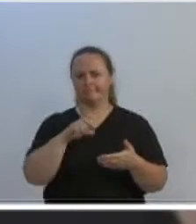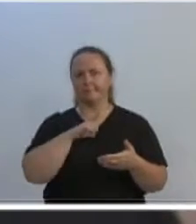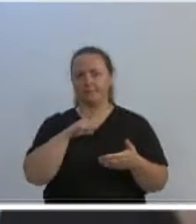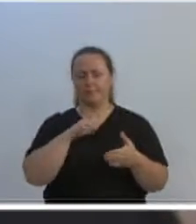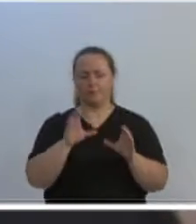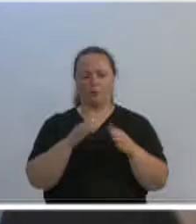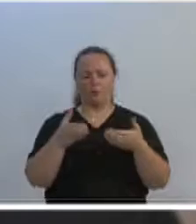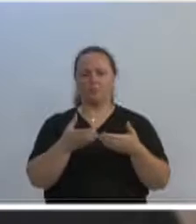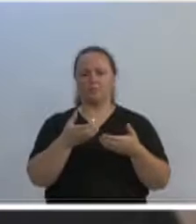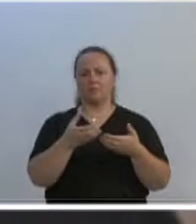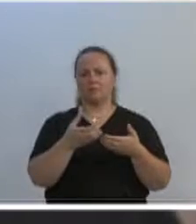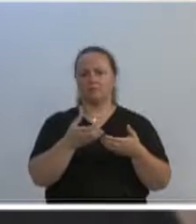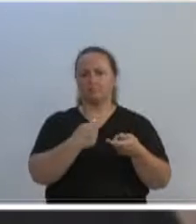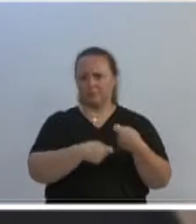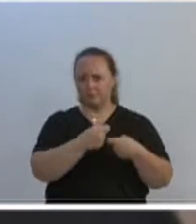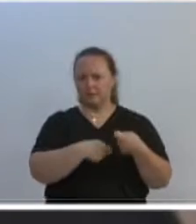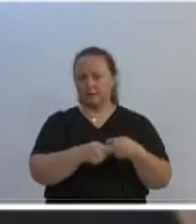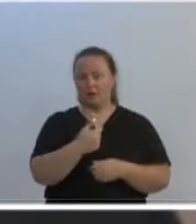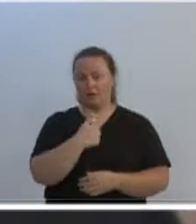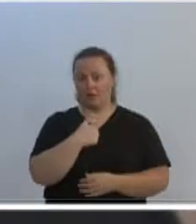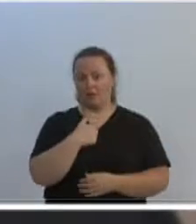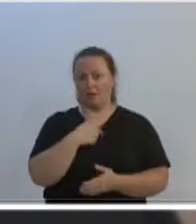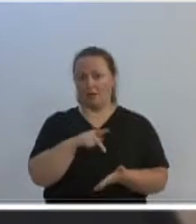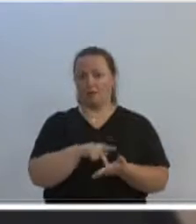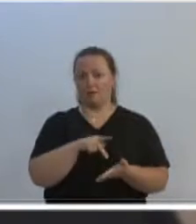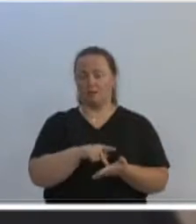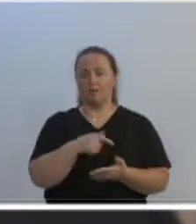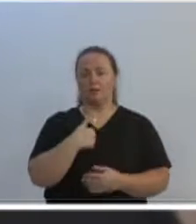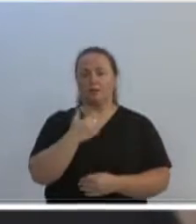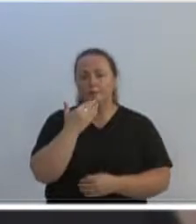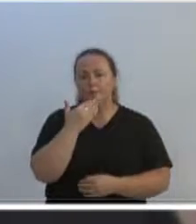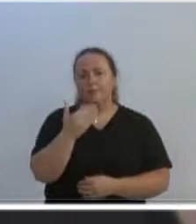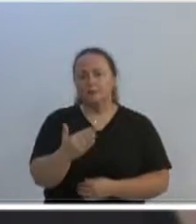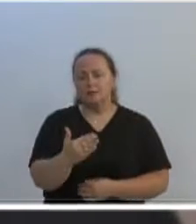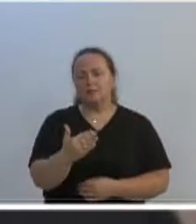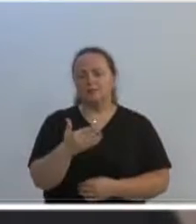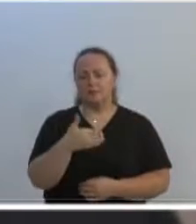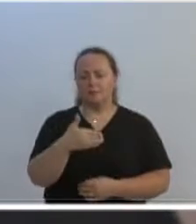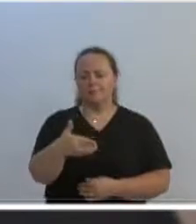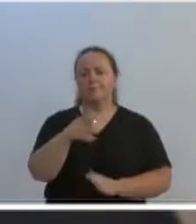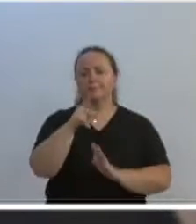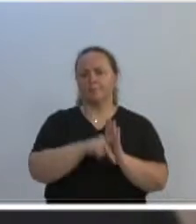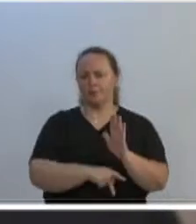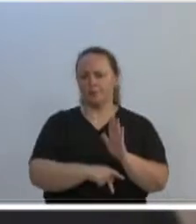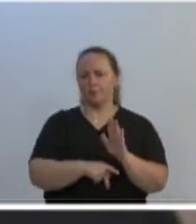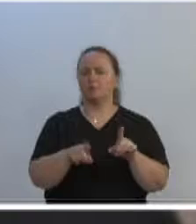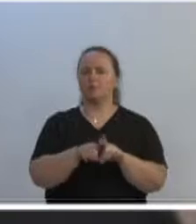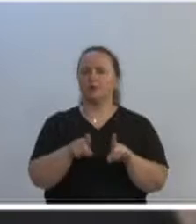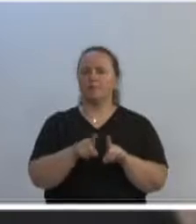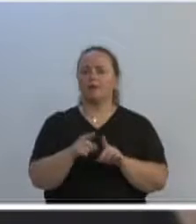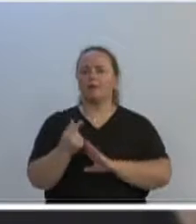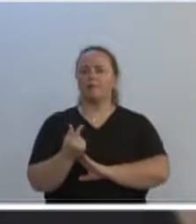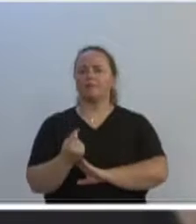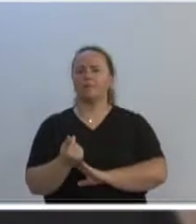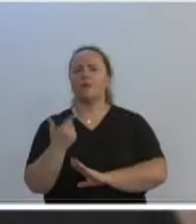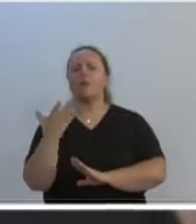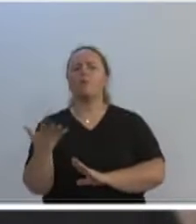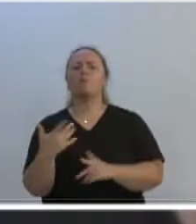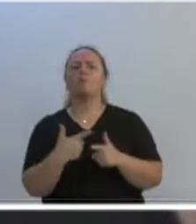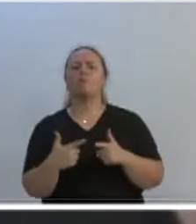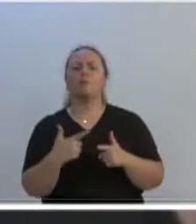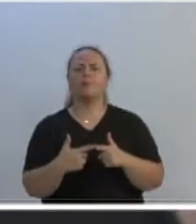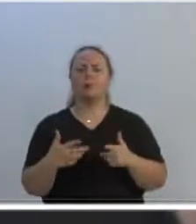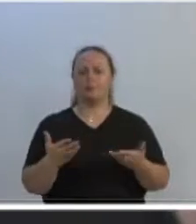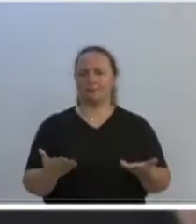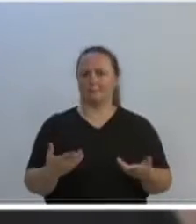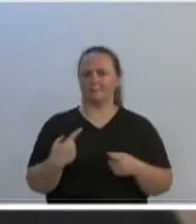Vieira, eu solicitei vistas a esse projeto e solicitei impacto financeiro, ao qual o vereador Álvaro recebeu